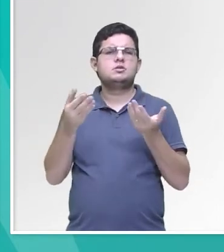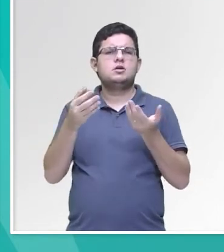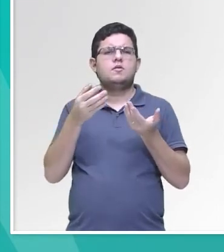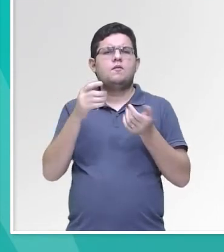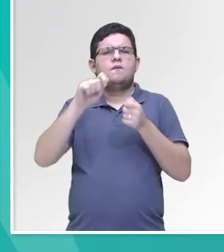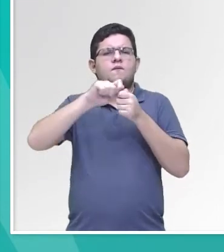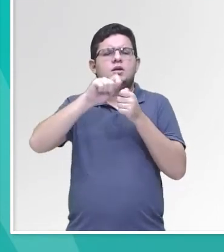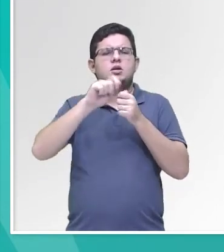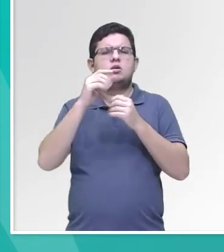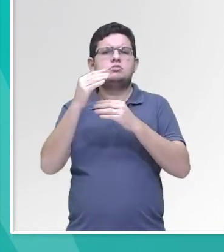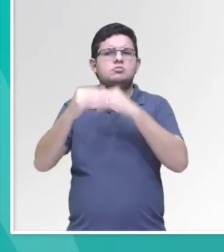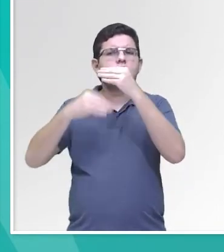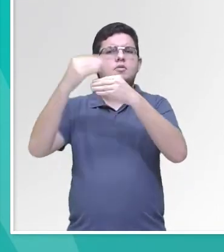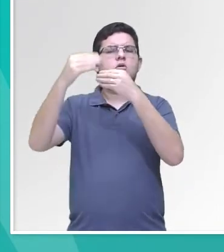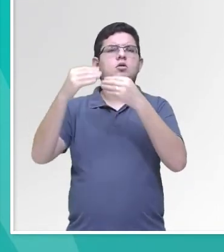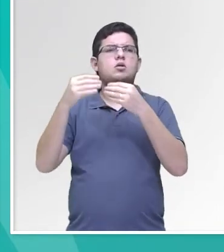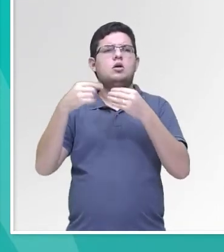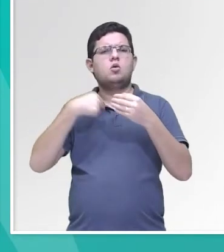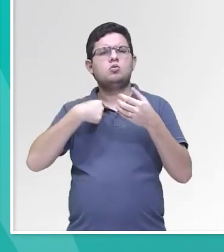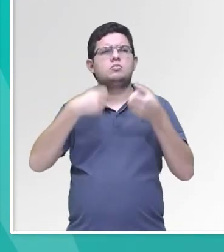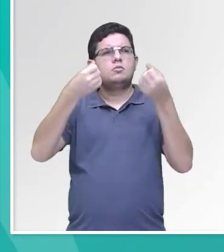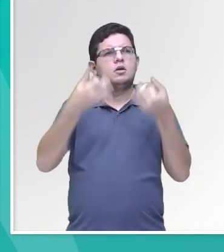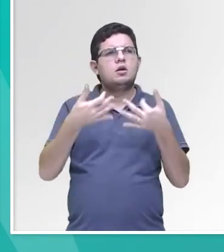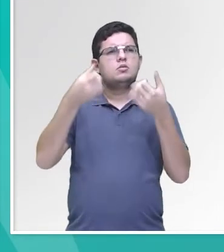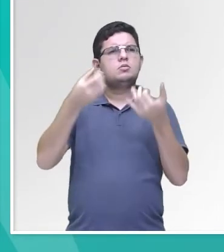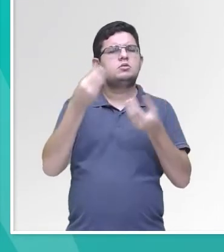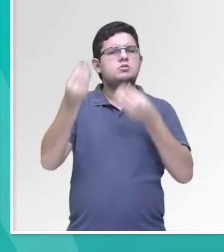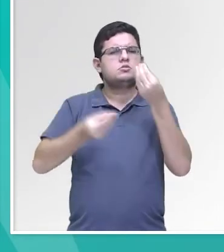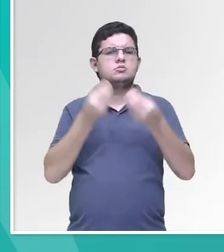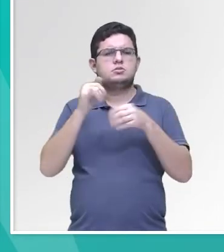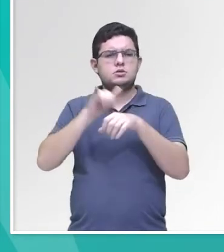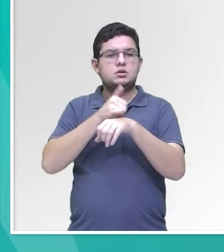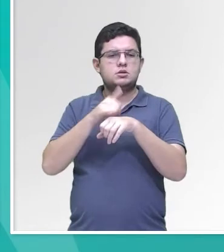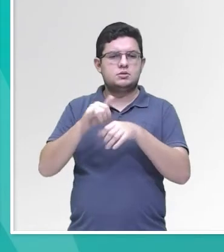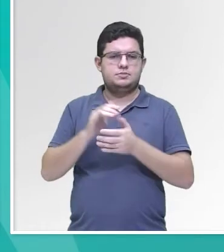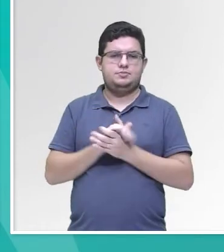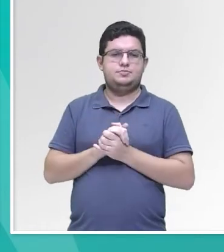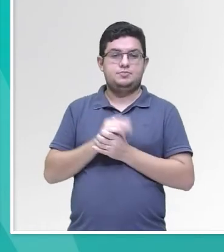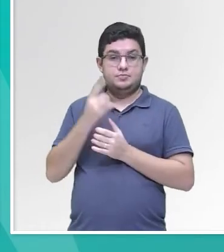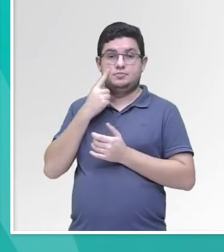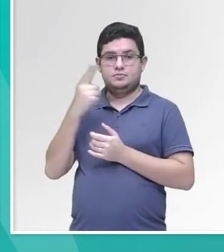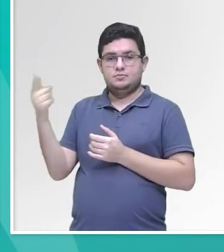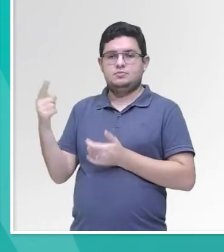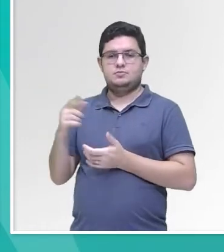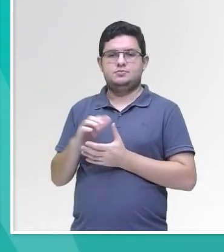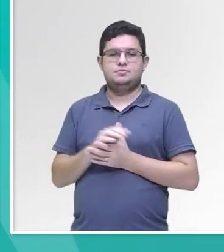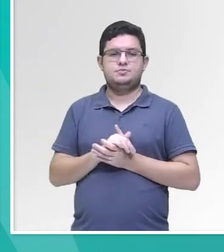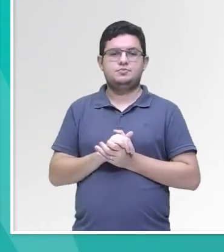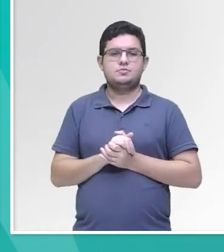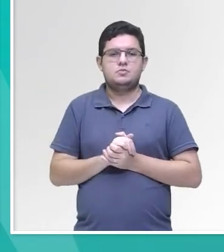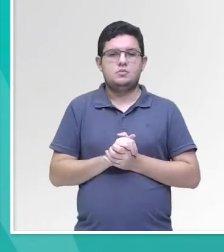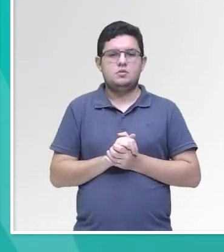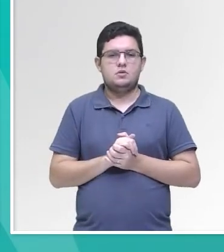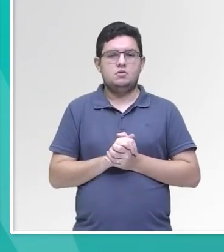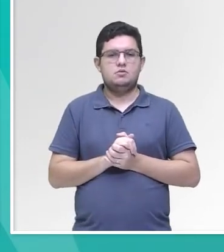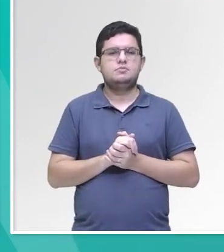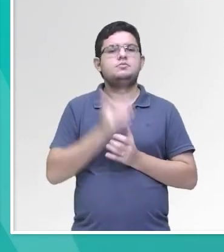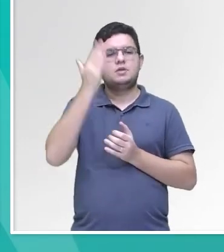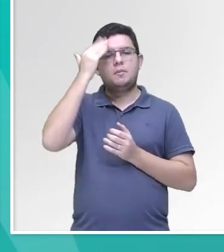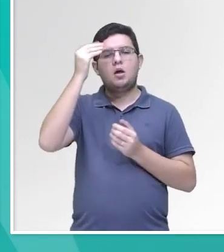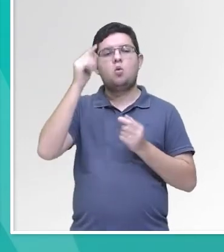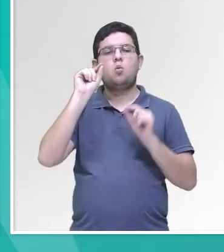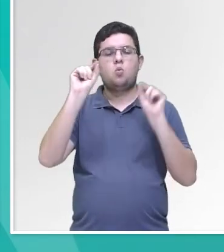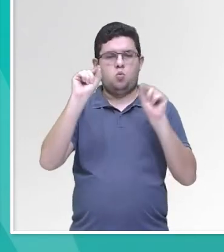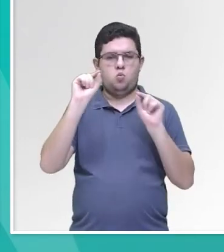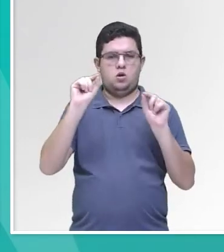usar para fazer de argumento no meu texto? Olha só, na próxima tela, né? Sabendo que as